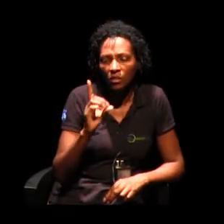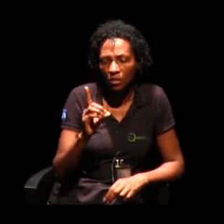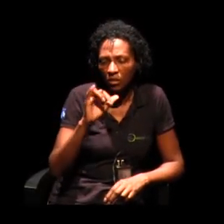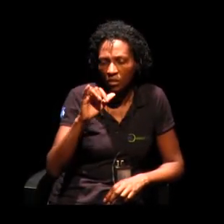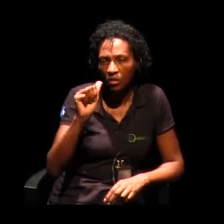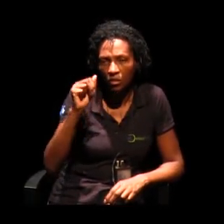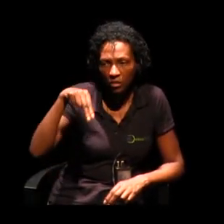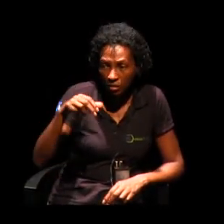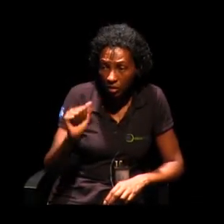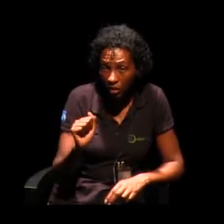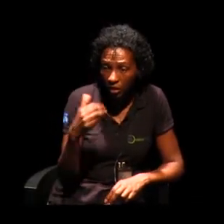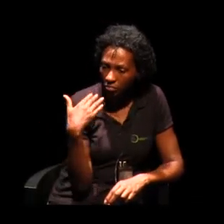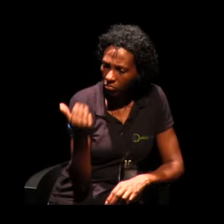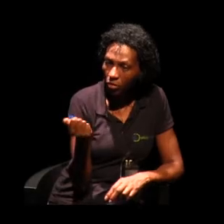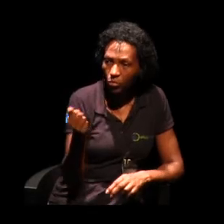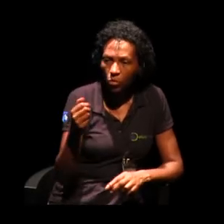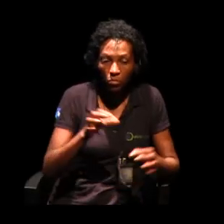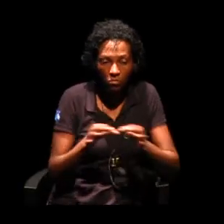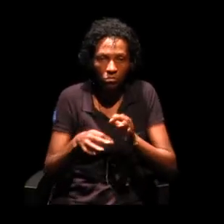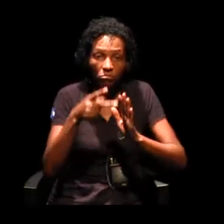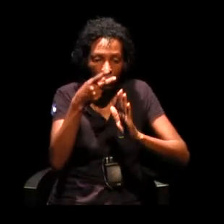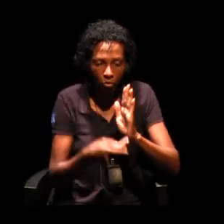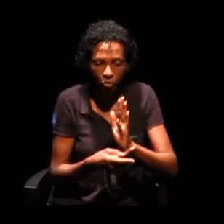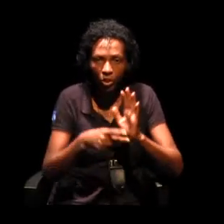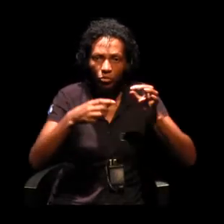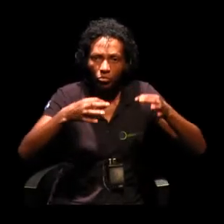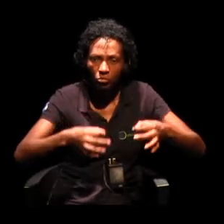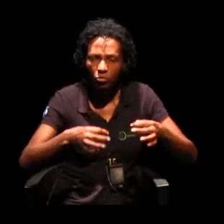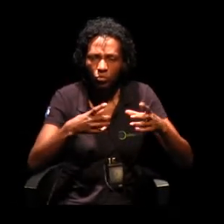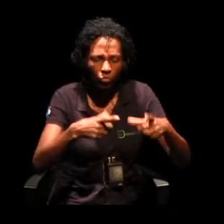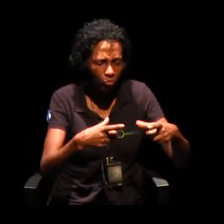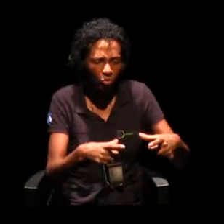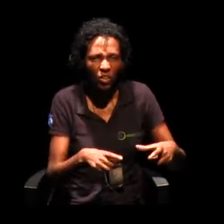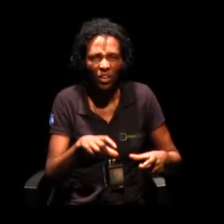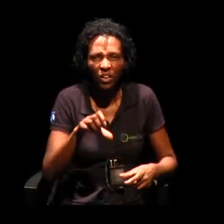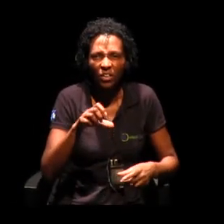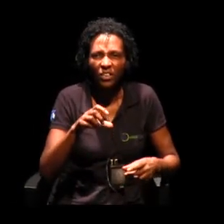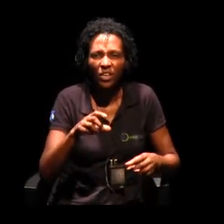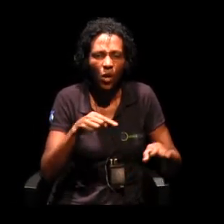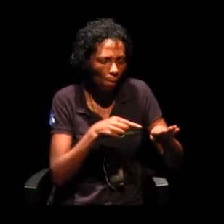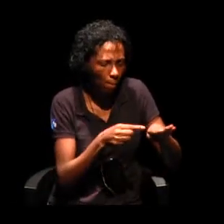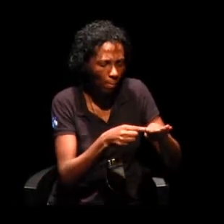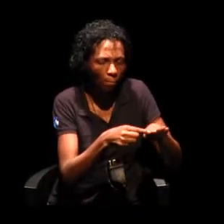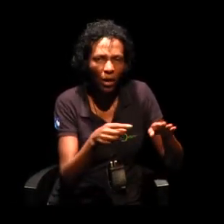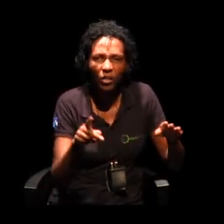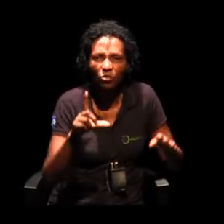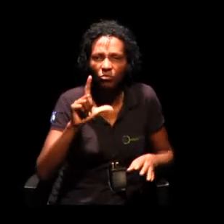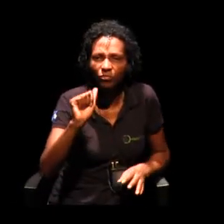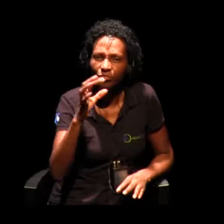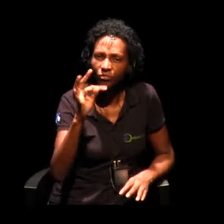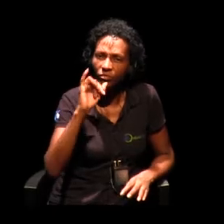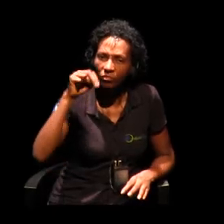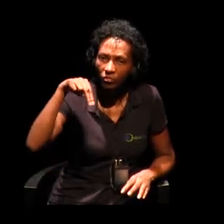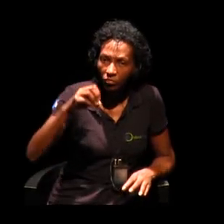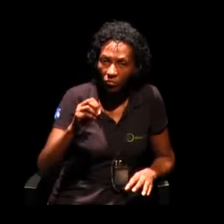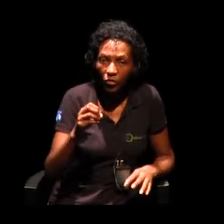que nos chamou para fazer um projeto em Southside Hen, que era um bairro